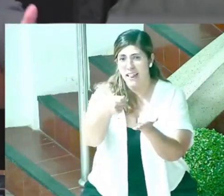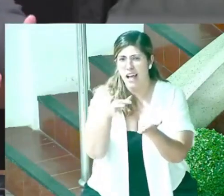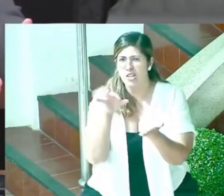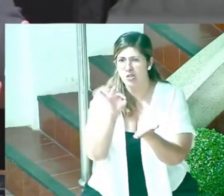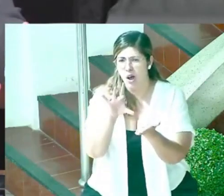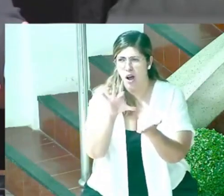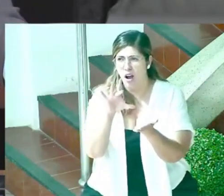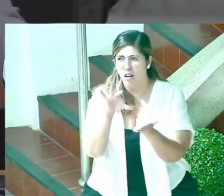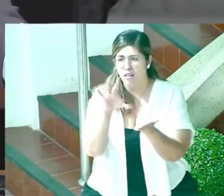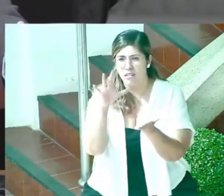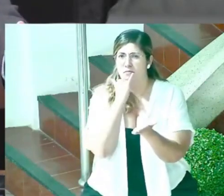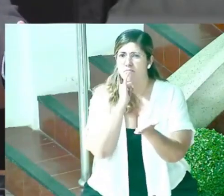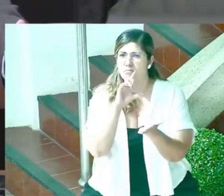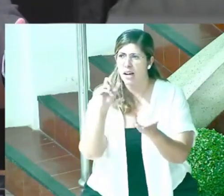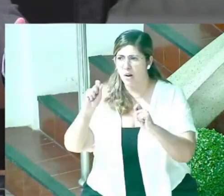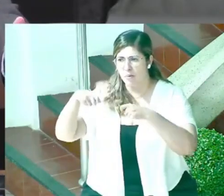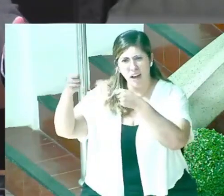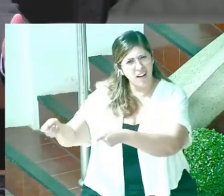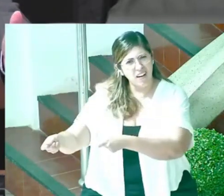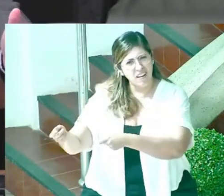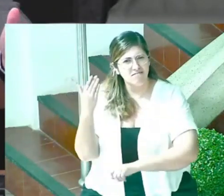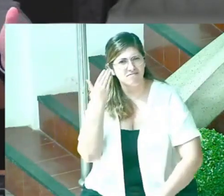coração a Ele.